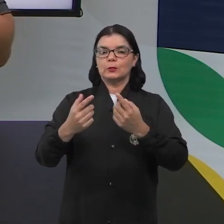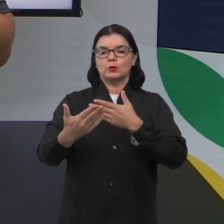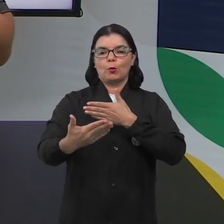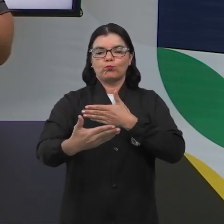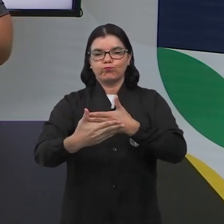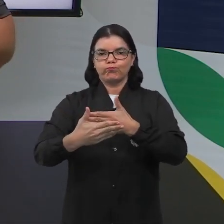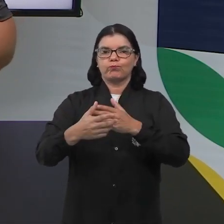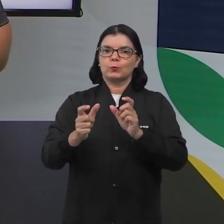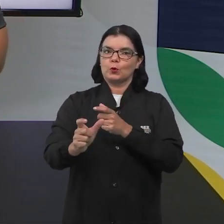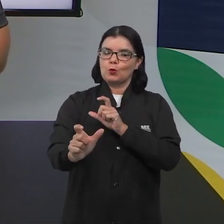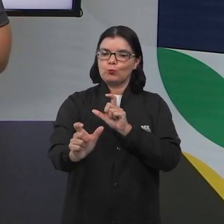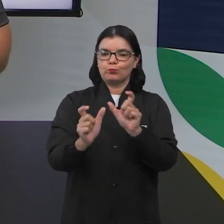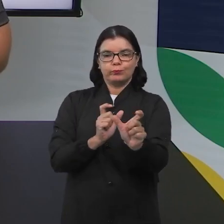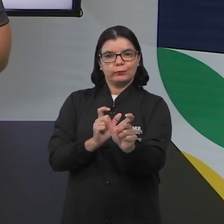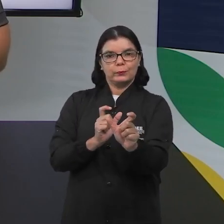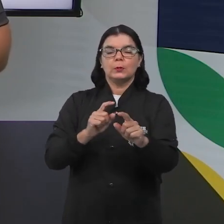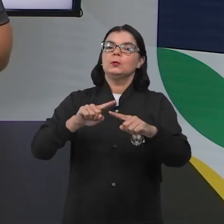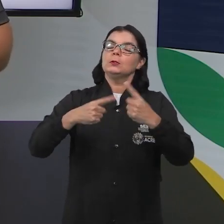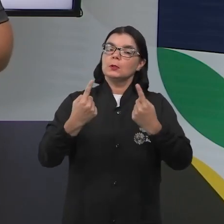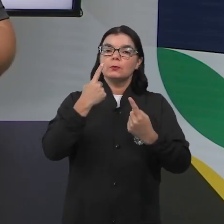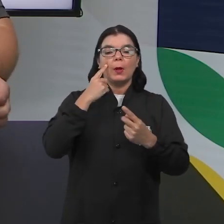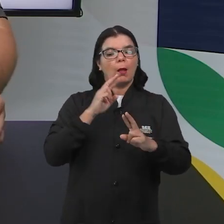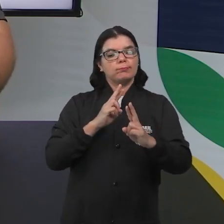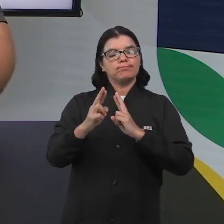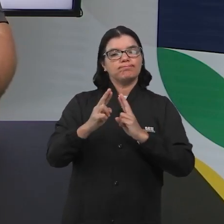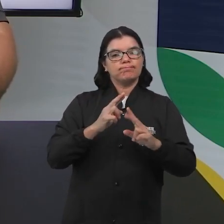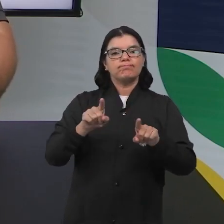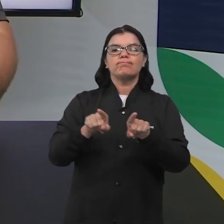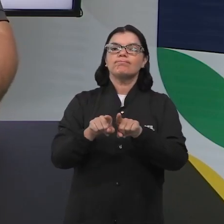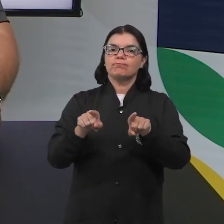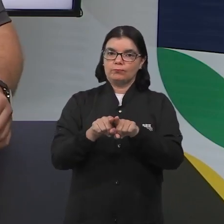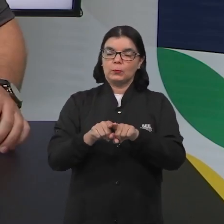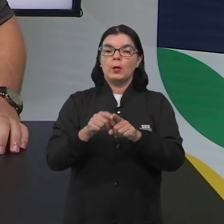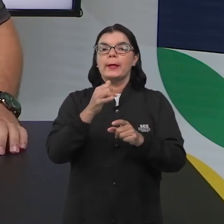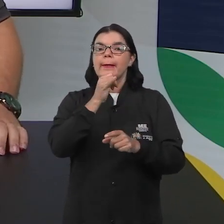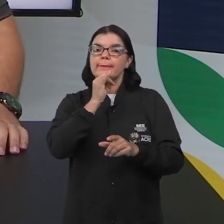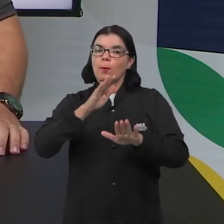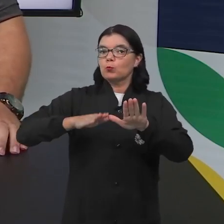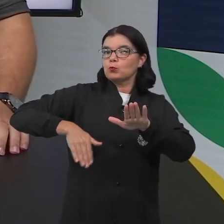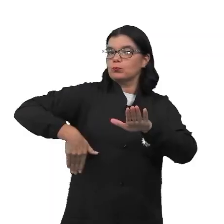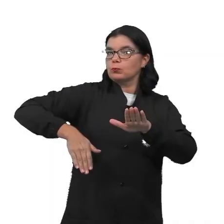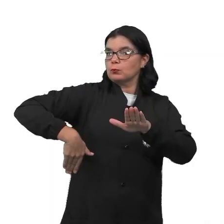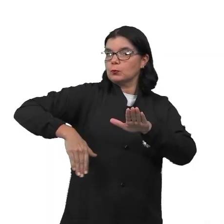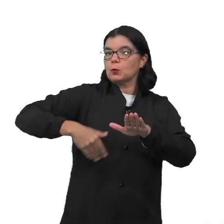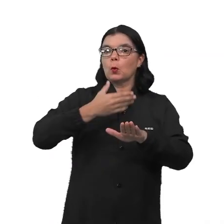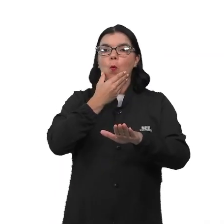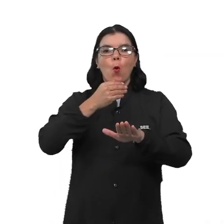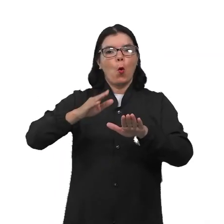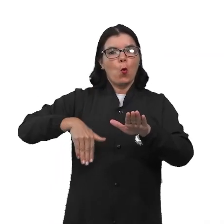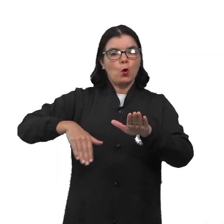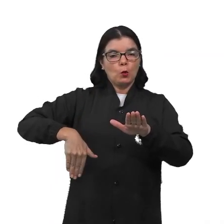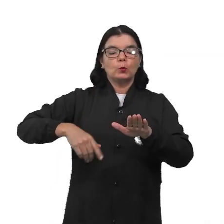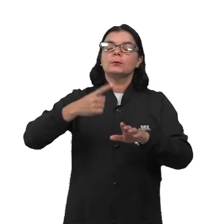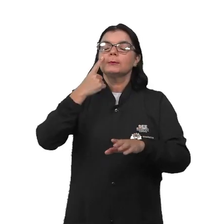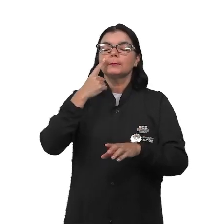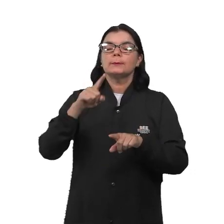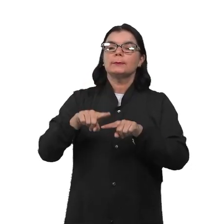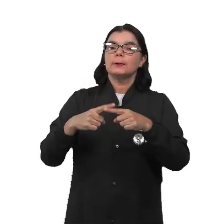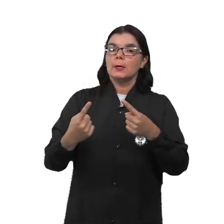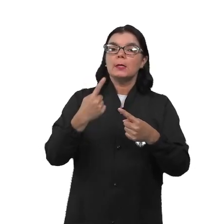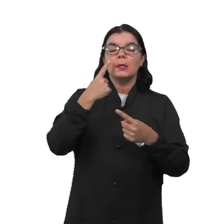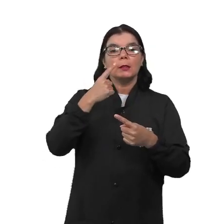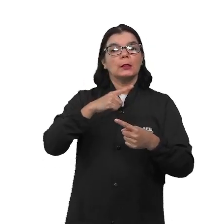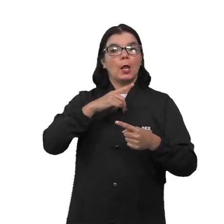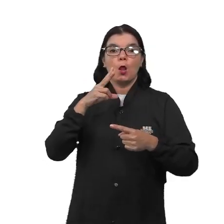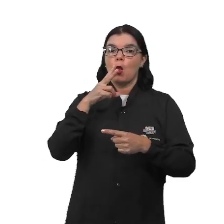oposto. E aqui a gente vai relacionar a questões de nadador, por exemplo. O nadador, quando ele está nadando, ele